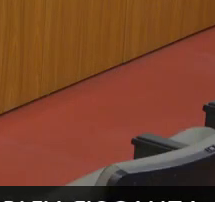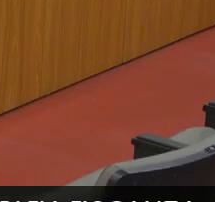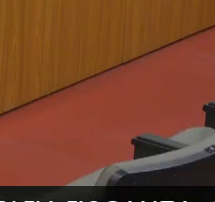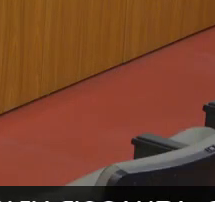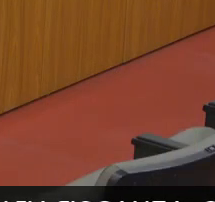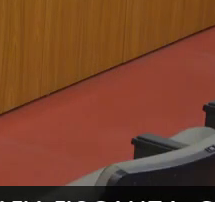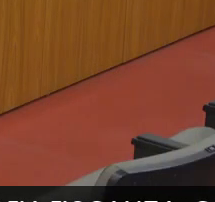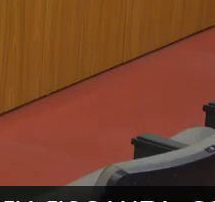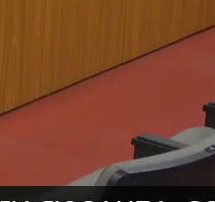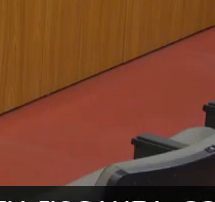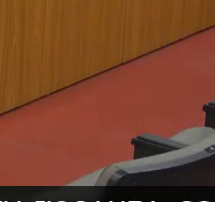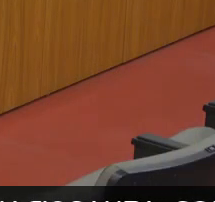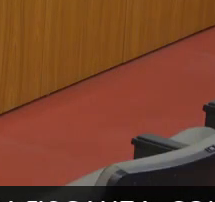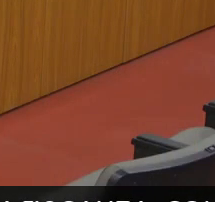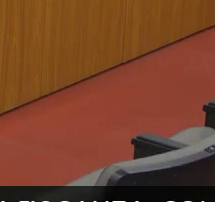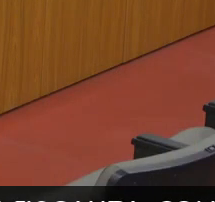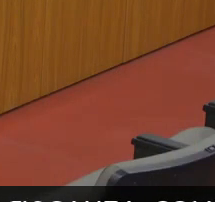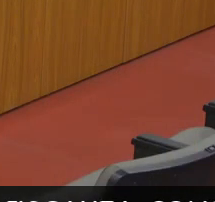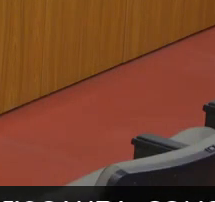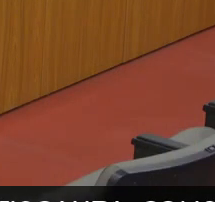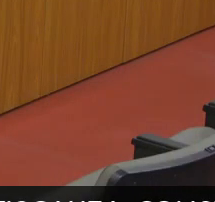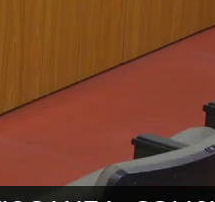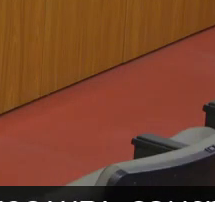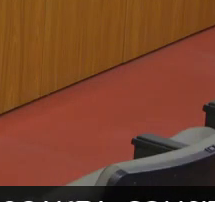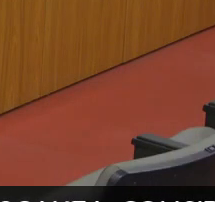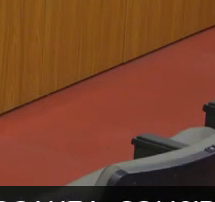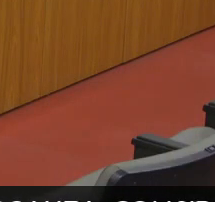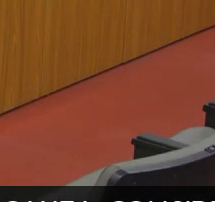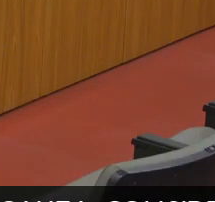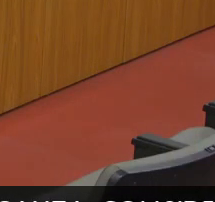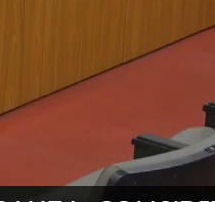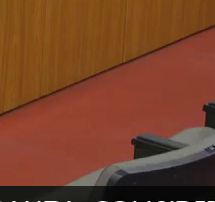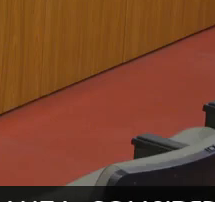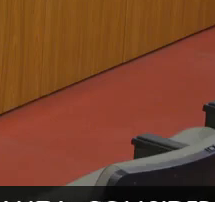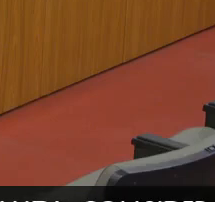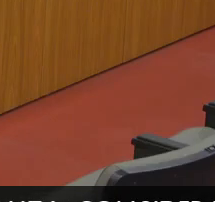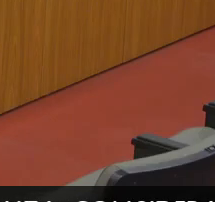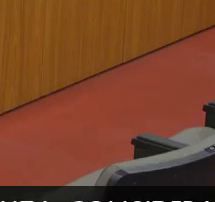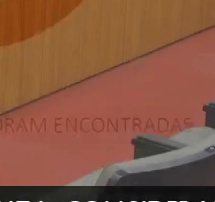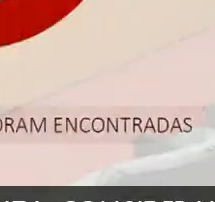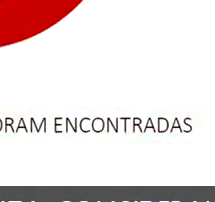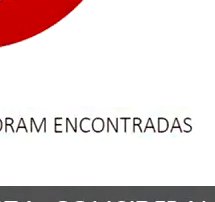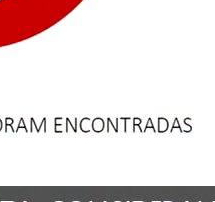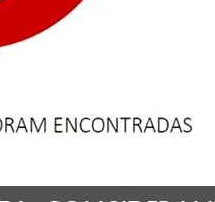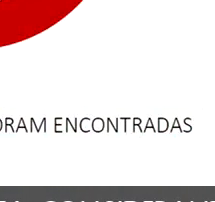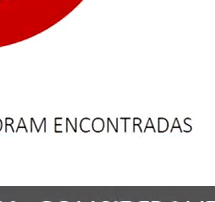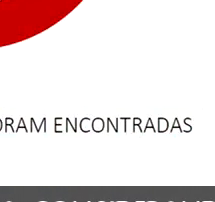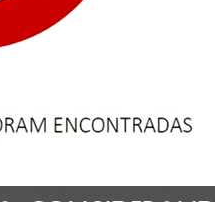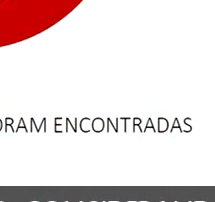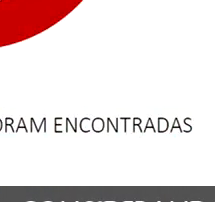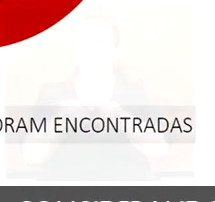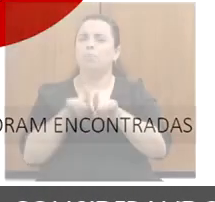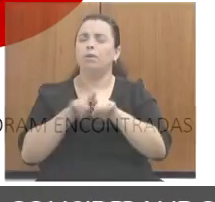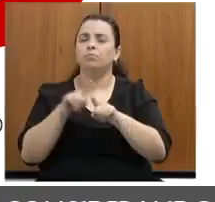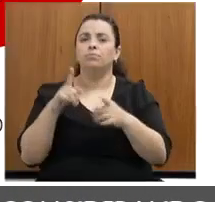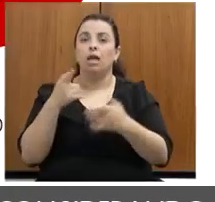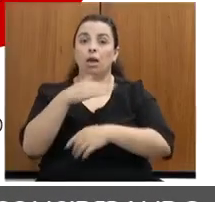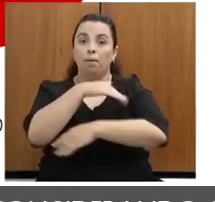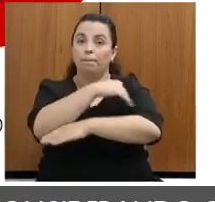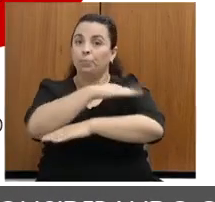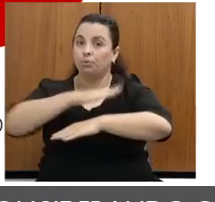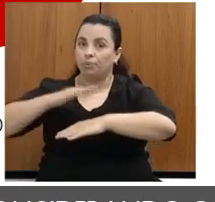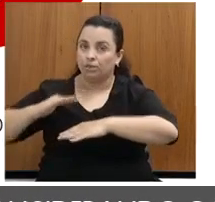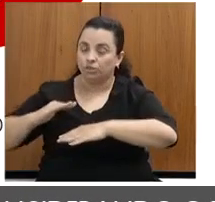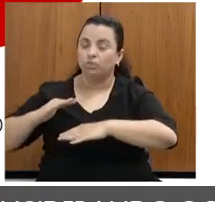o presidente e a gente nós temos aí o caso Brumadinho né cabe